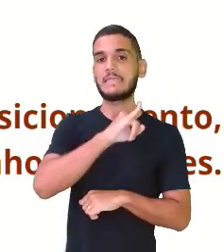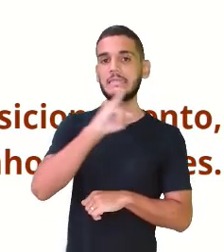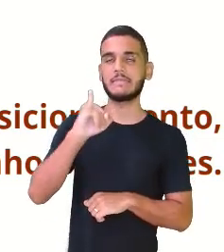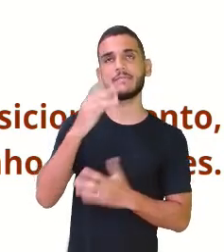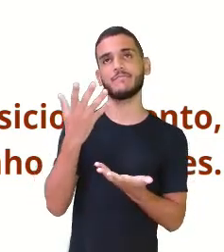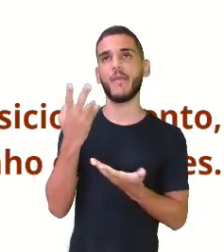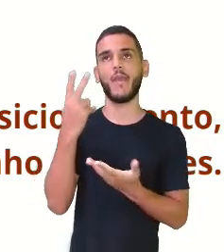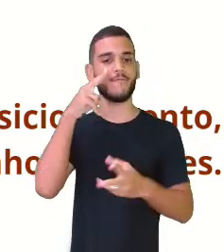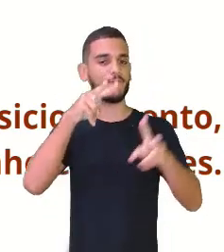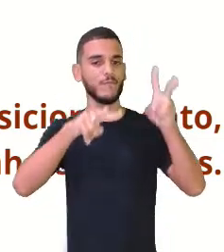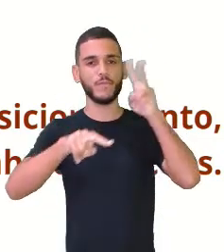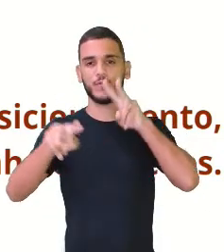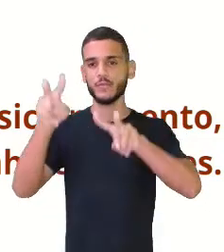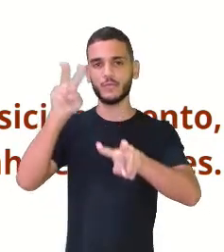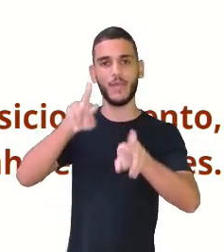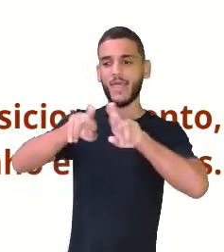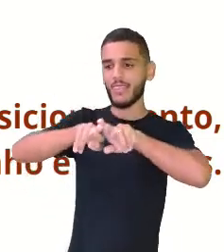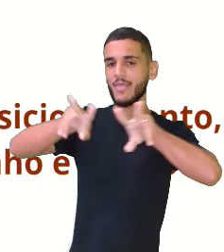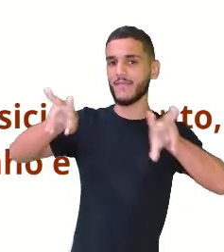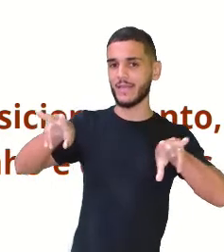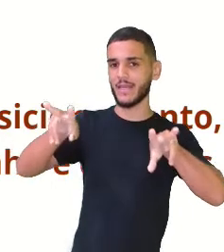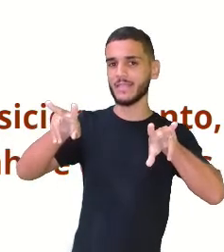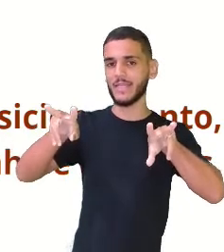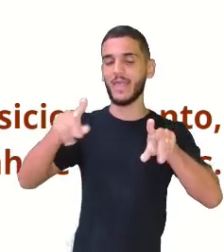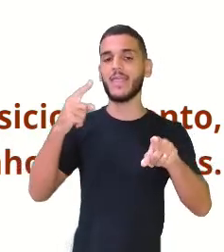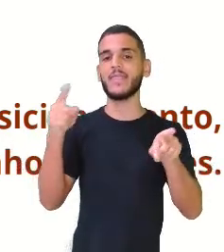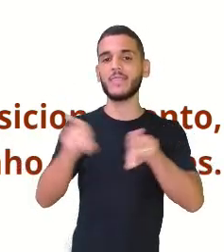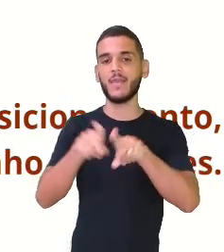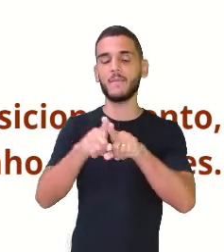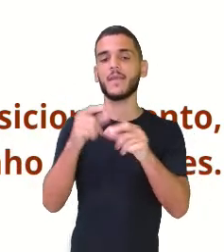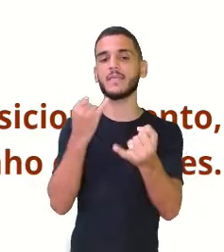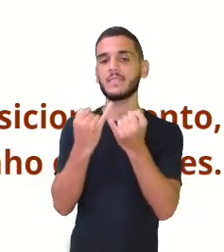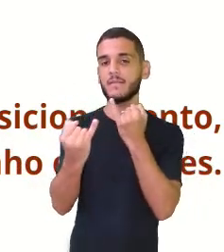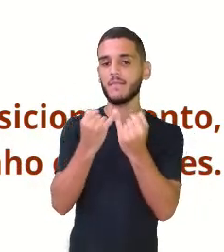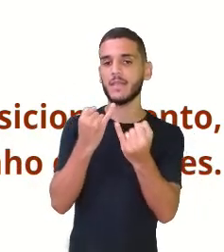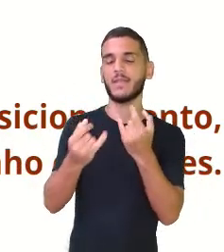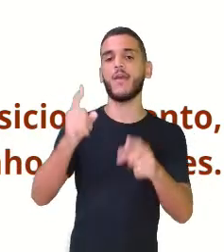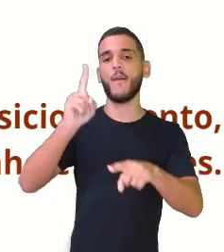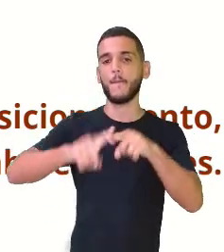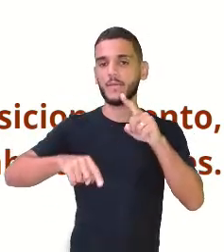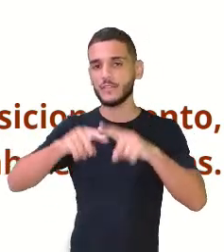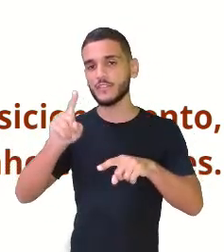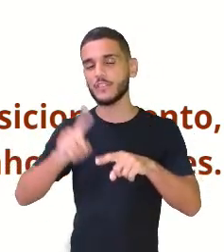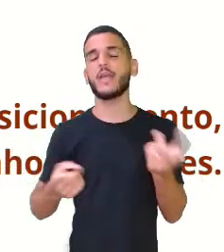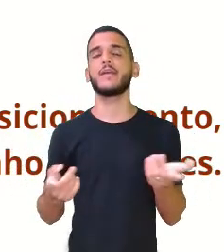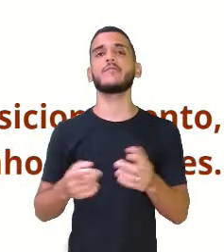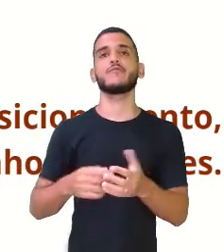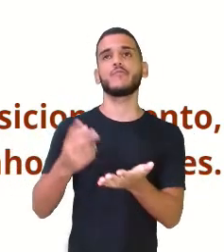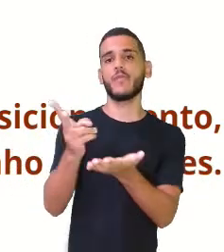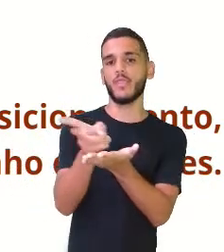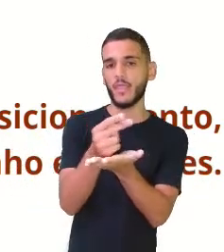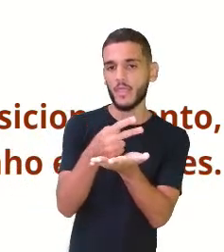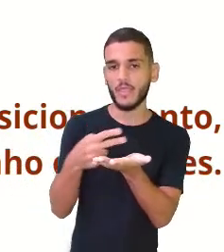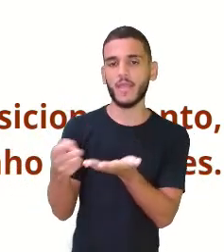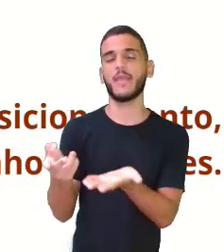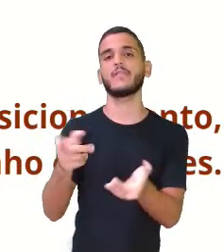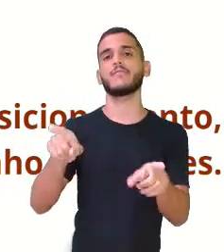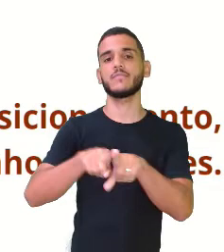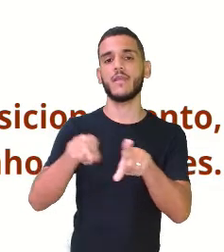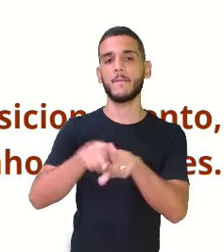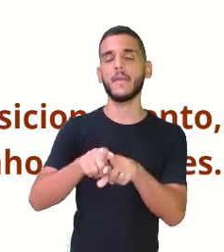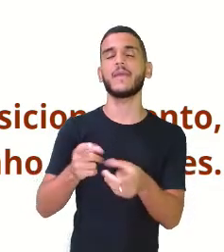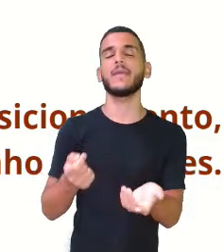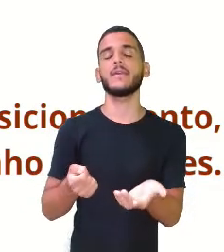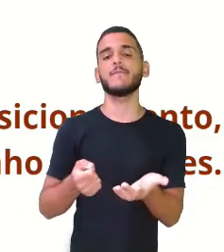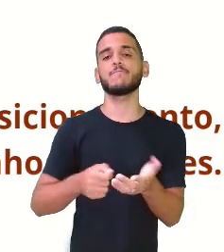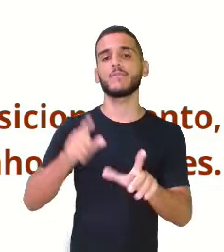visual, diferenças e semelhanças em objetos, desenhos, entre letras e números. A gente viu lá